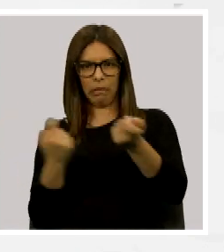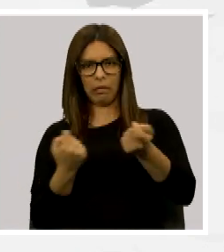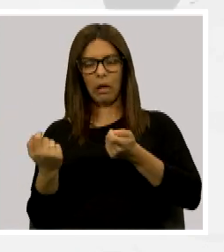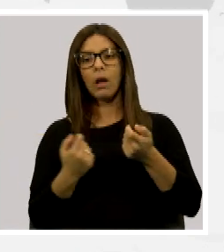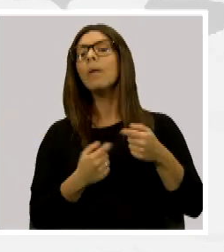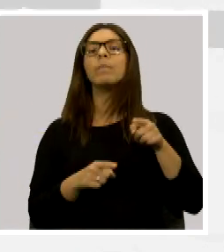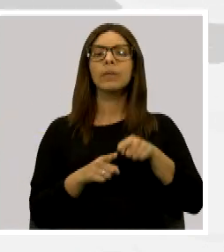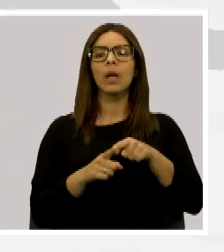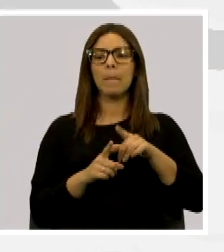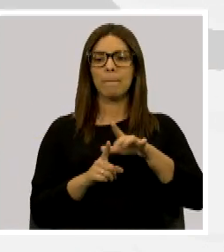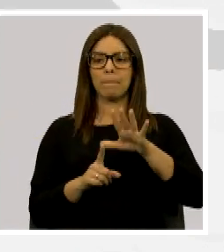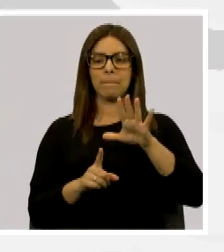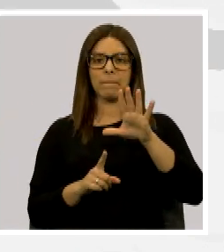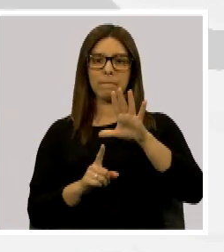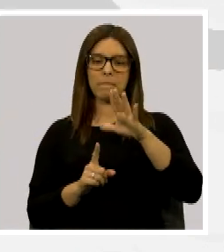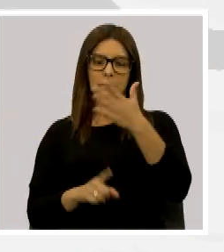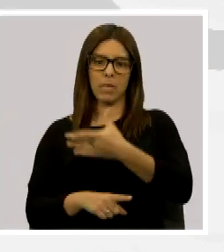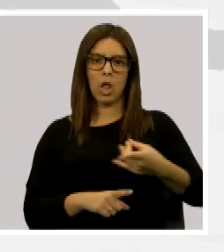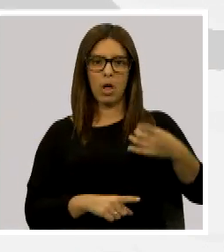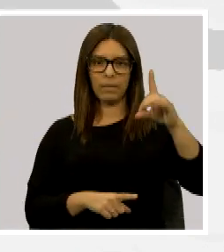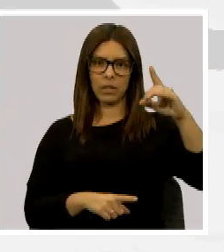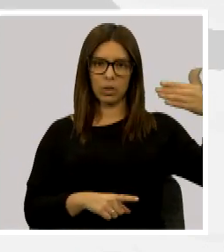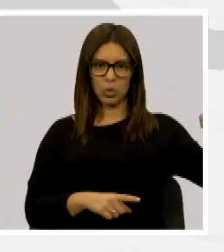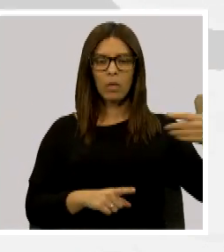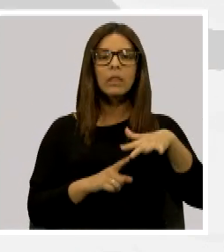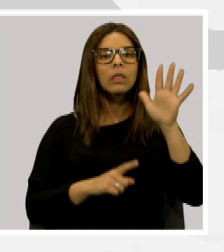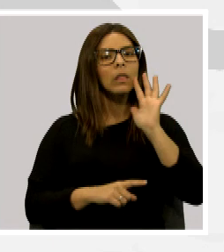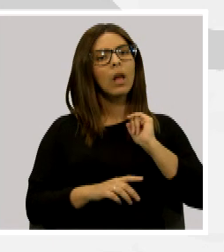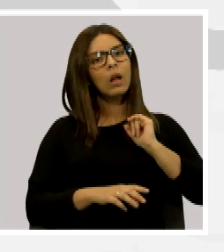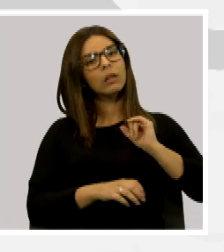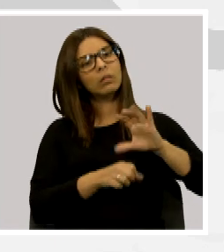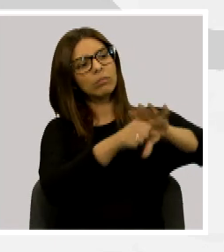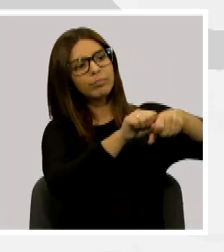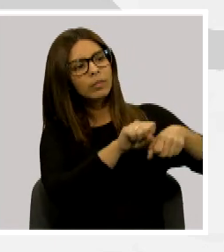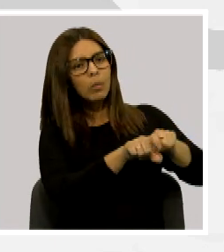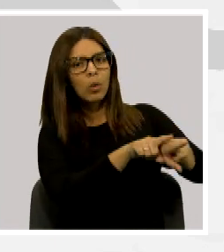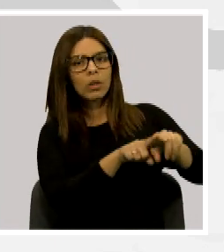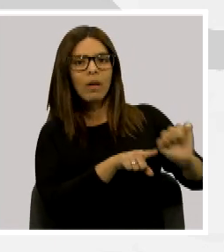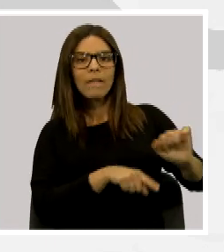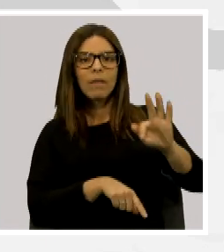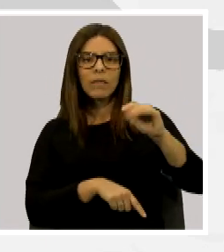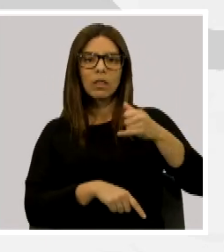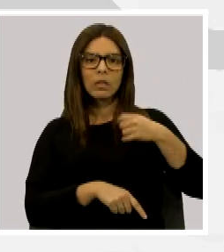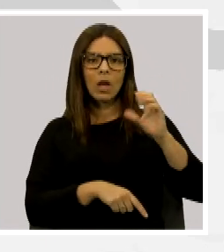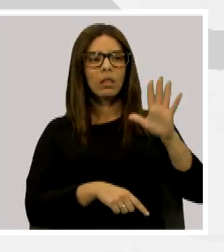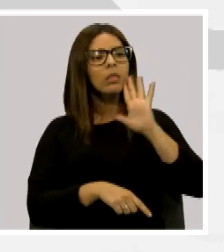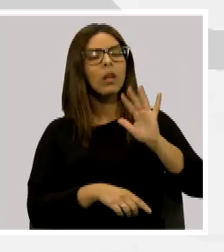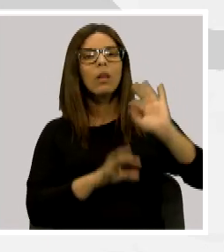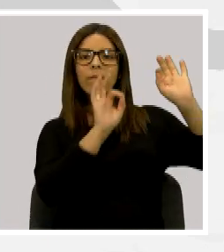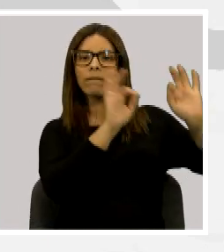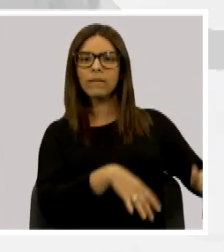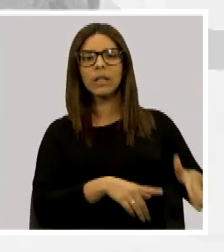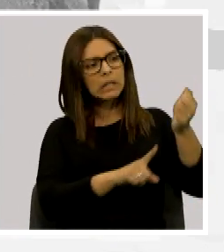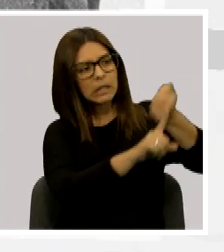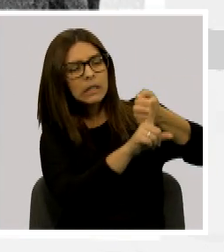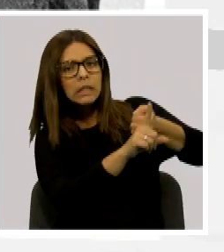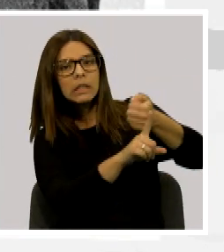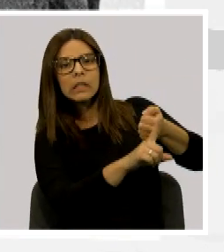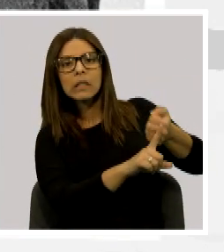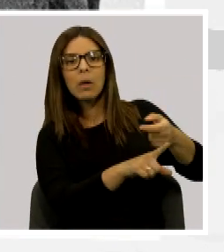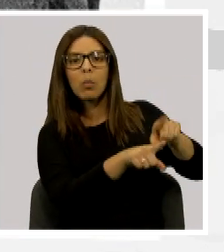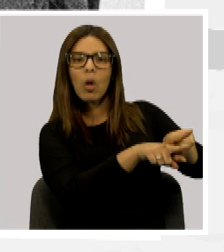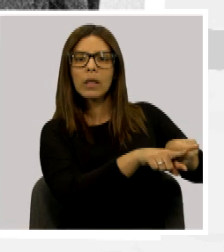inclusivamente, uma viagem aos Estados Unidos, e onde procura obter por parte dos Estados Unidos, portanto, condições, garantias,